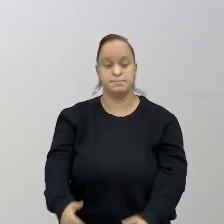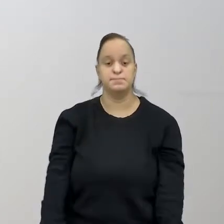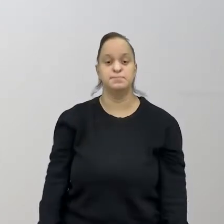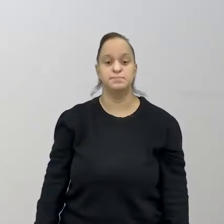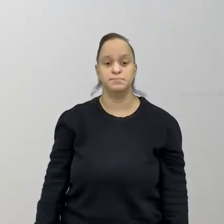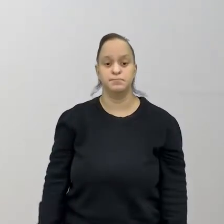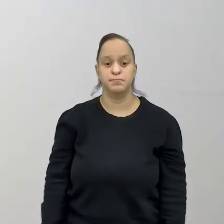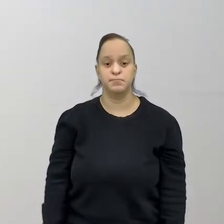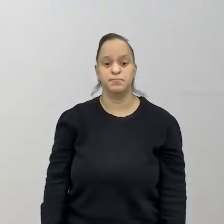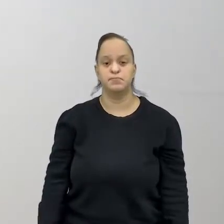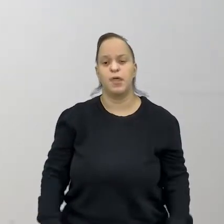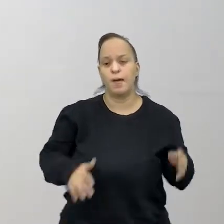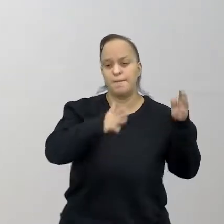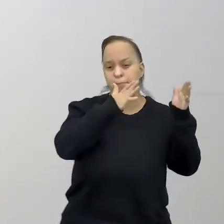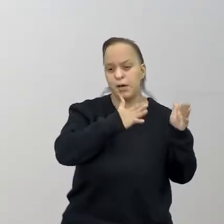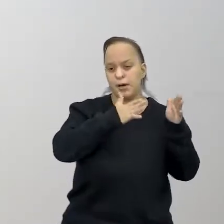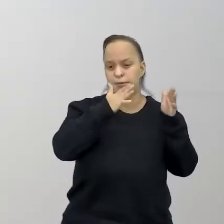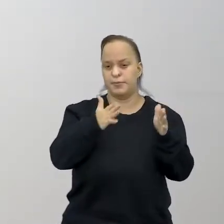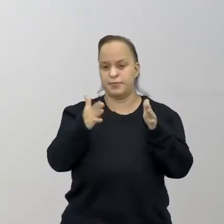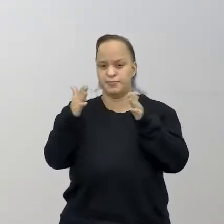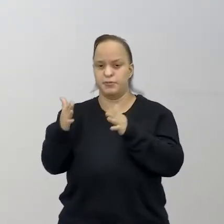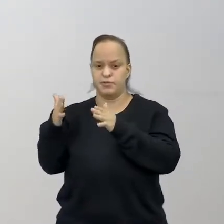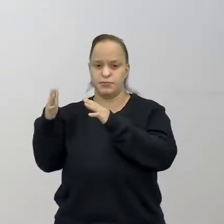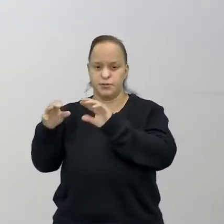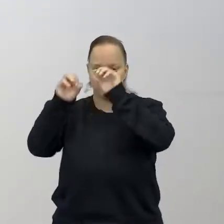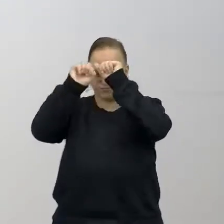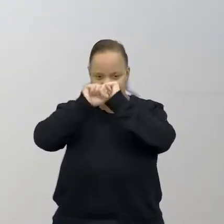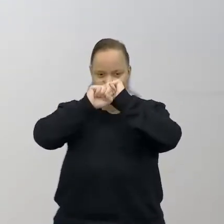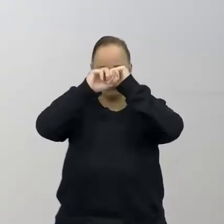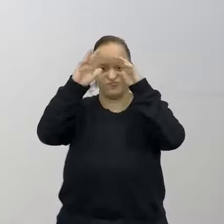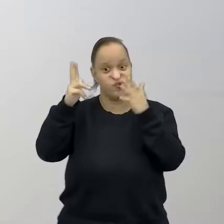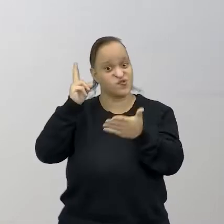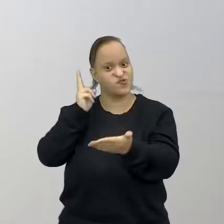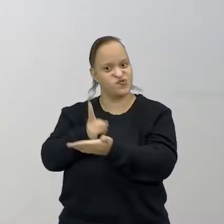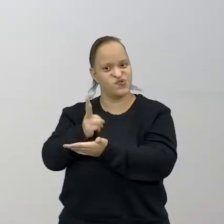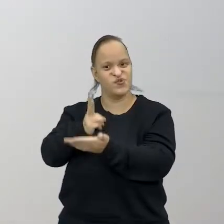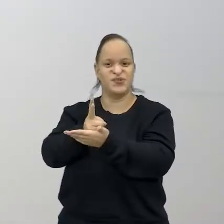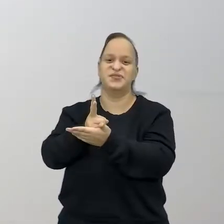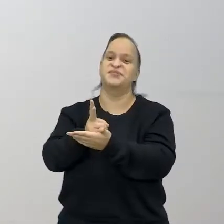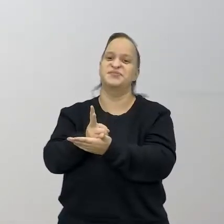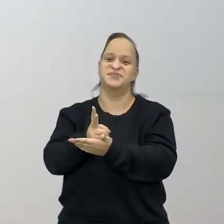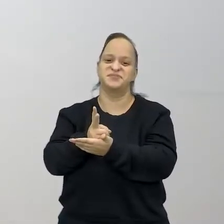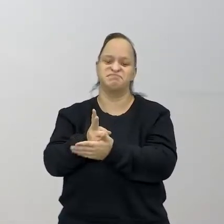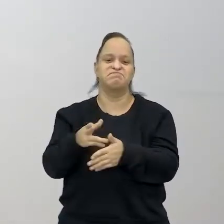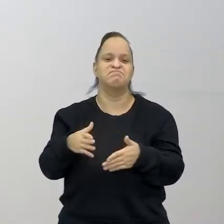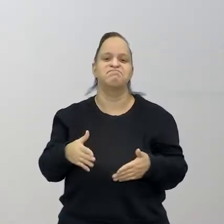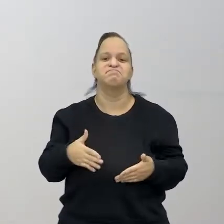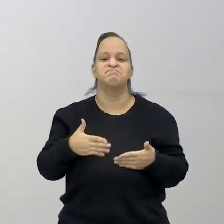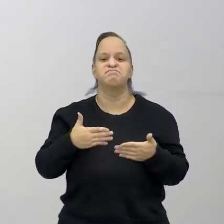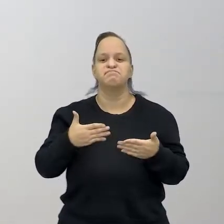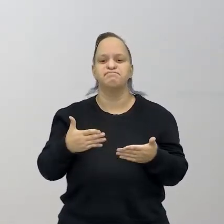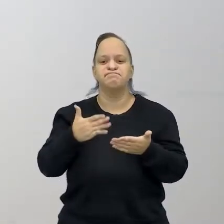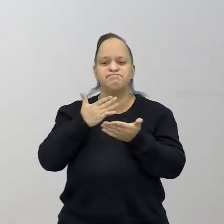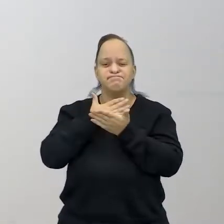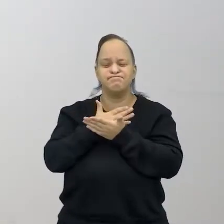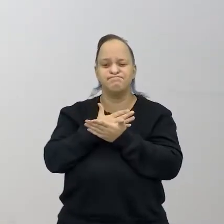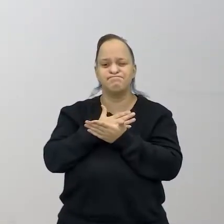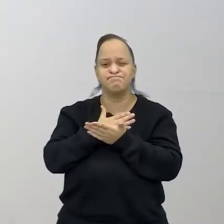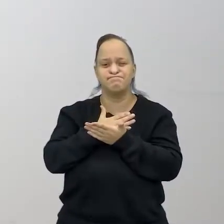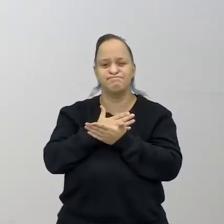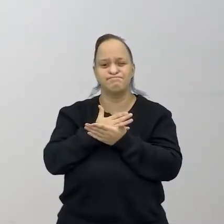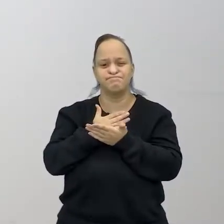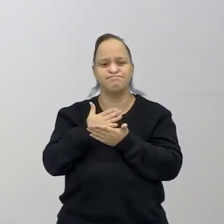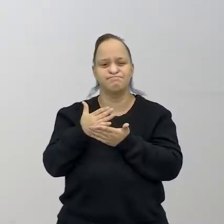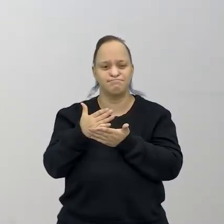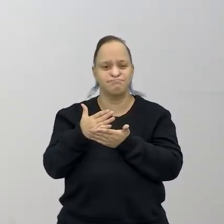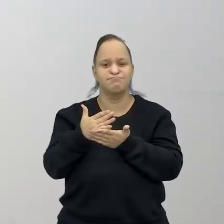fique claro esses processos e taca-lhe pau, Marquinhos, né? Então, pra começar, a gente vai falar, eu acho que esse transtorno, querendo